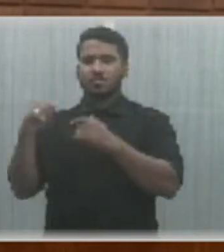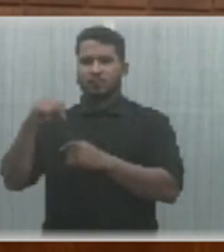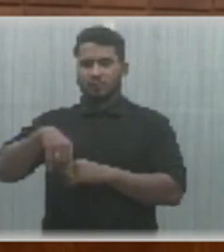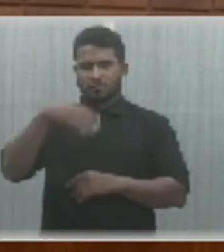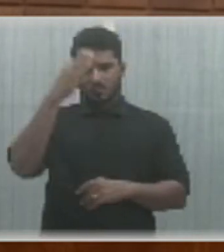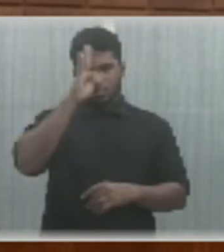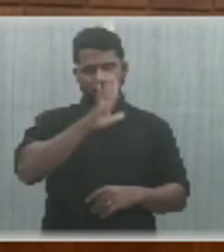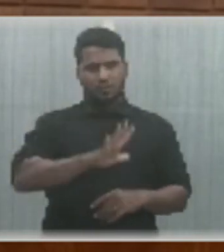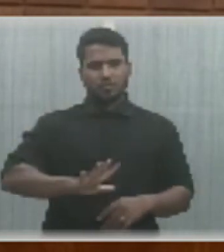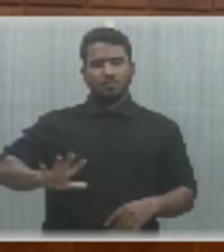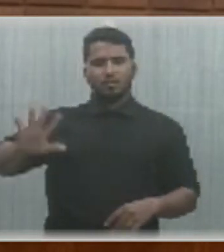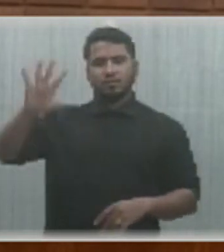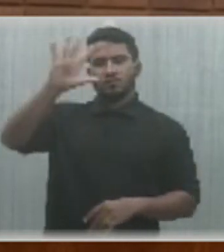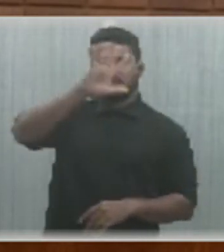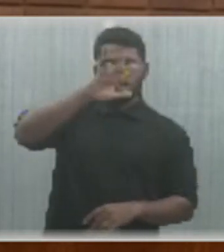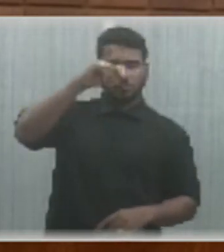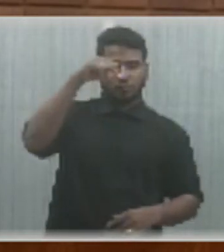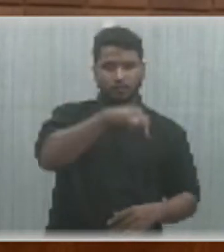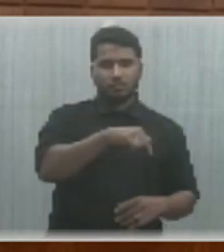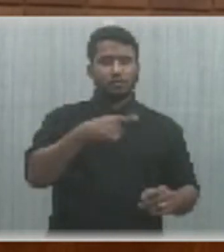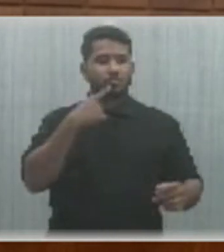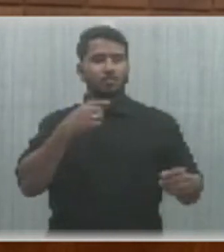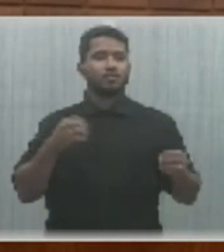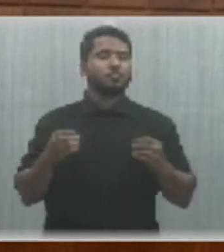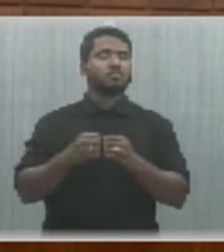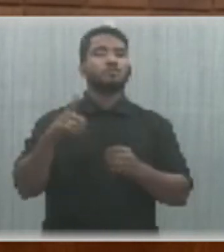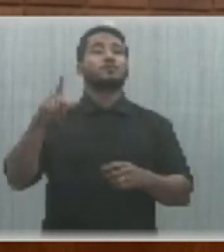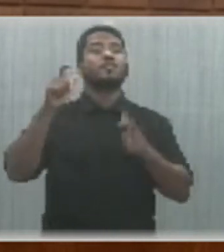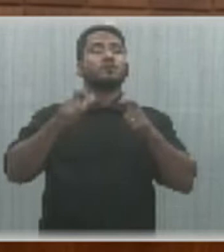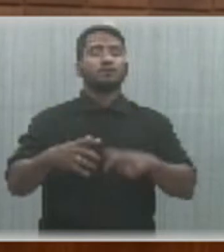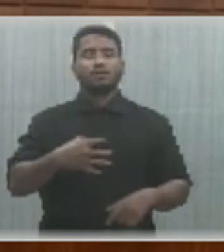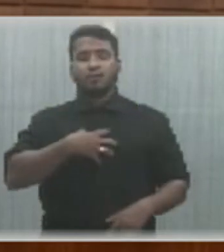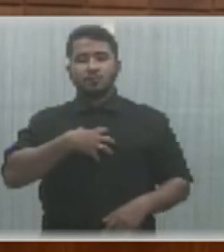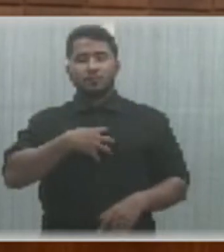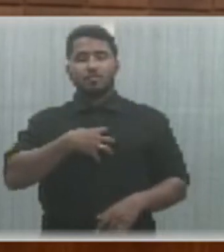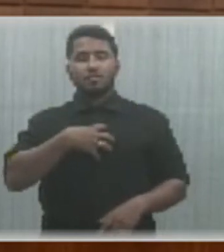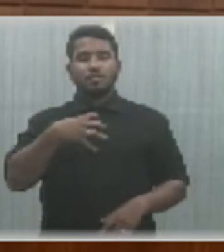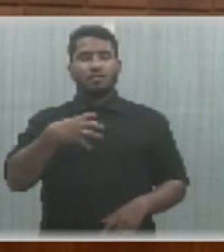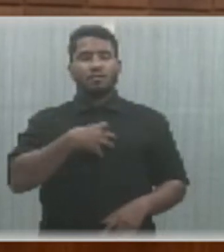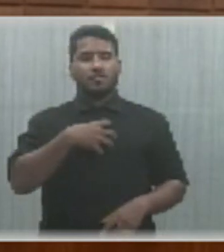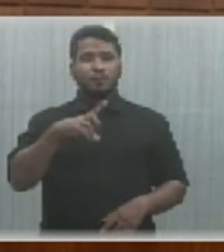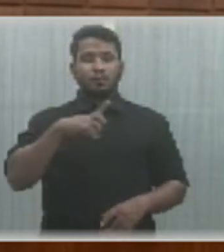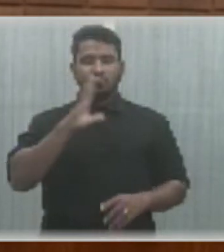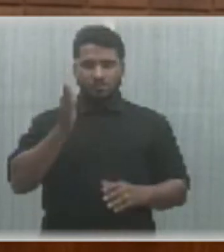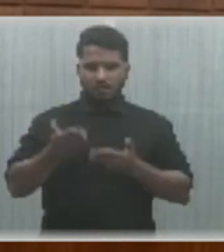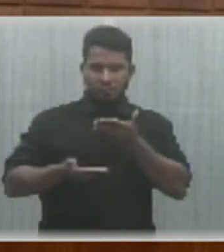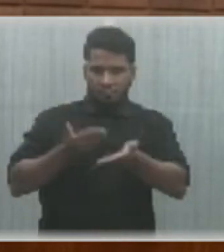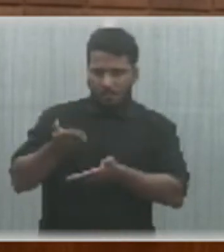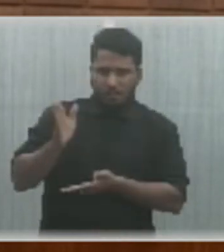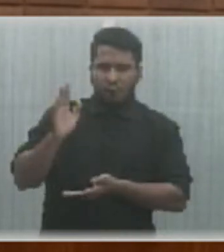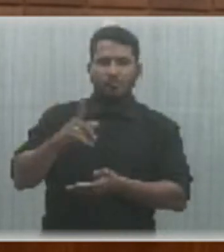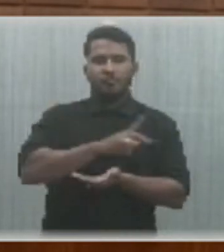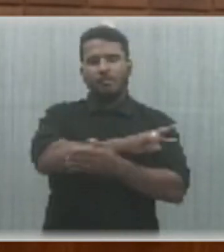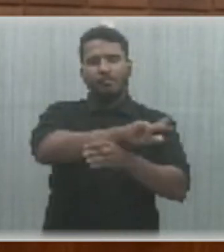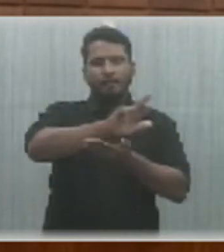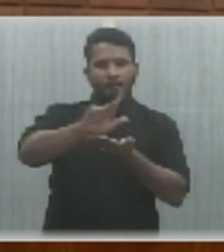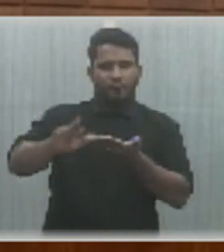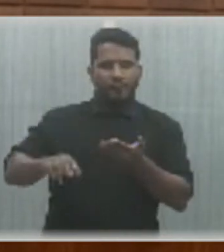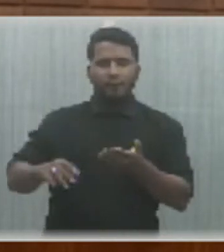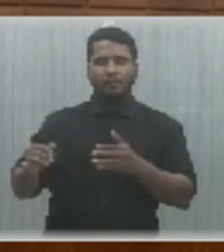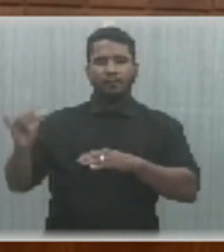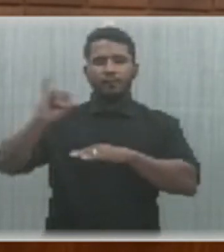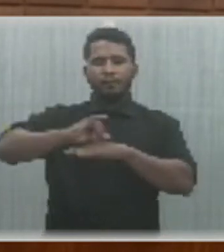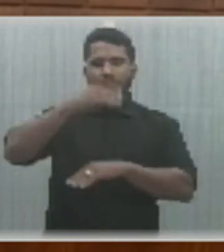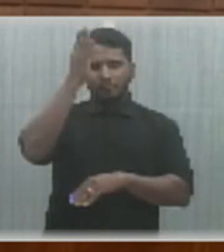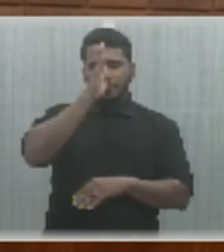Brasil, inclusive aqui próximo, mesmo na Bahia, temos que já faz esse tratamento, as várias capitais